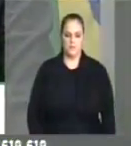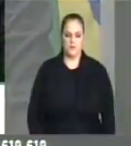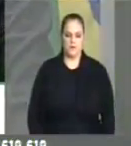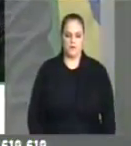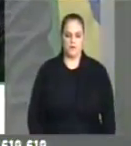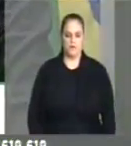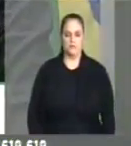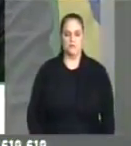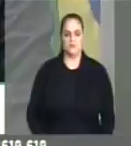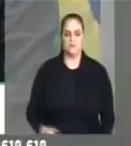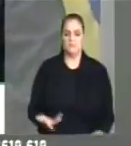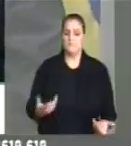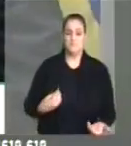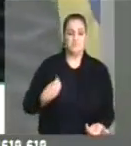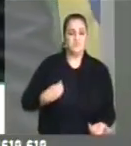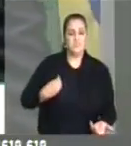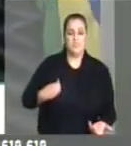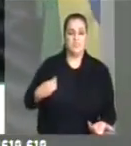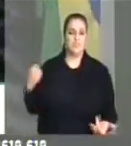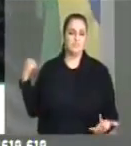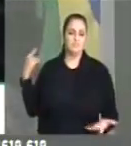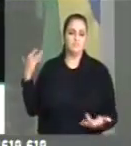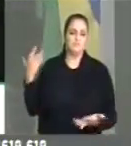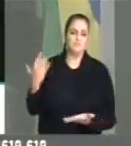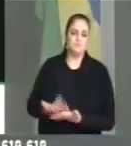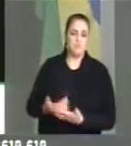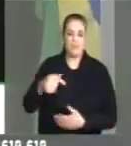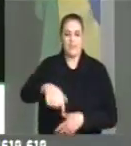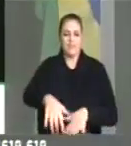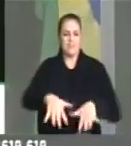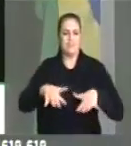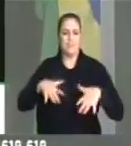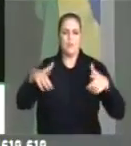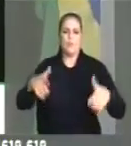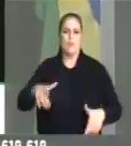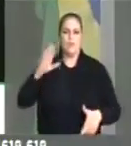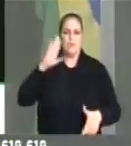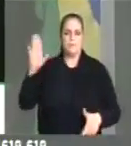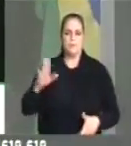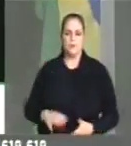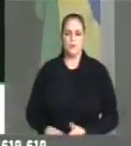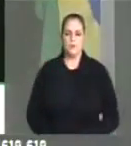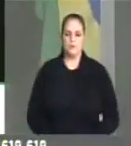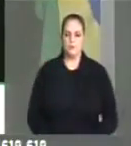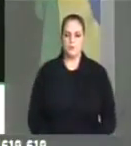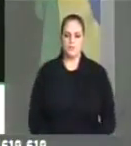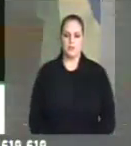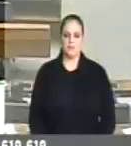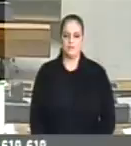e que esse plenário muitas vezes é cenário. Mas vejam o destino.